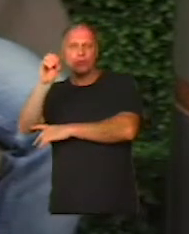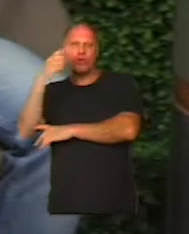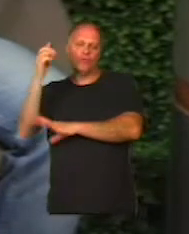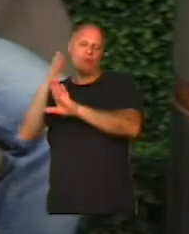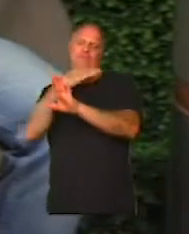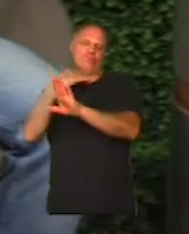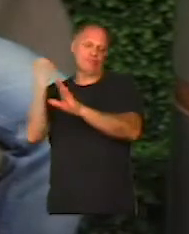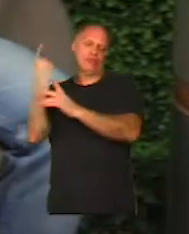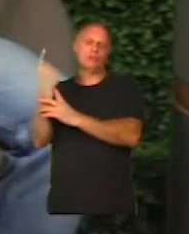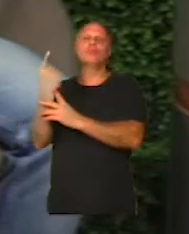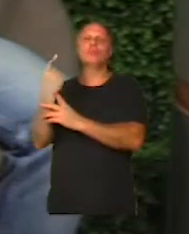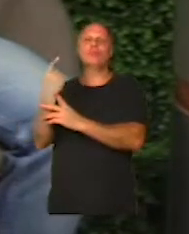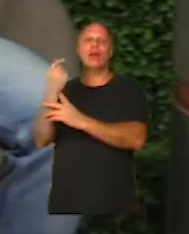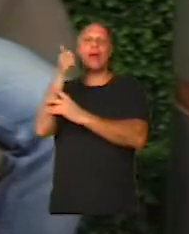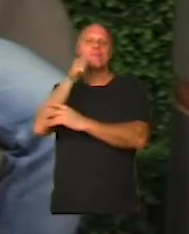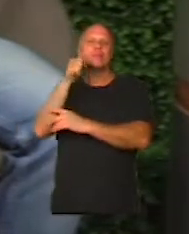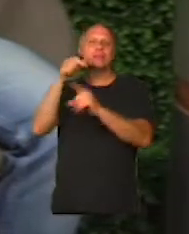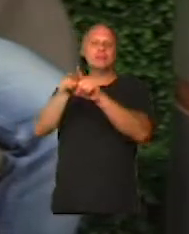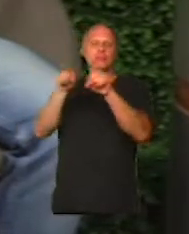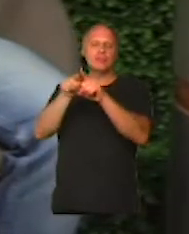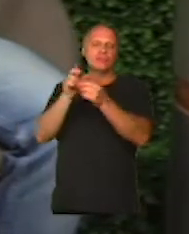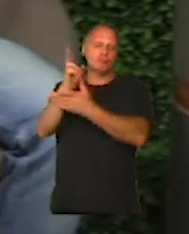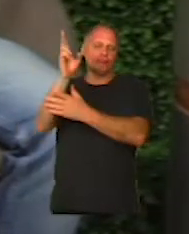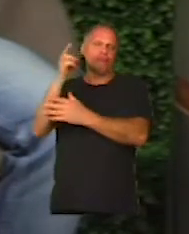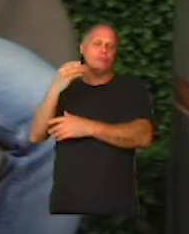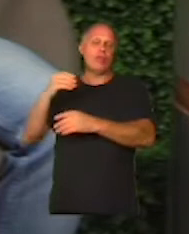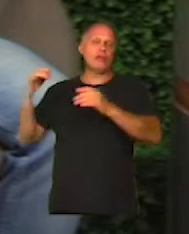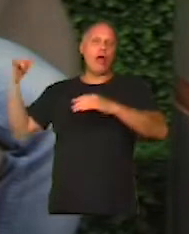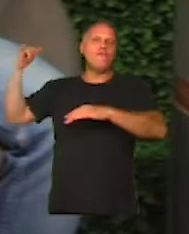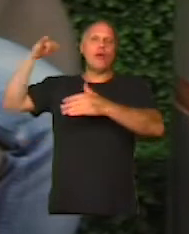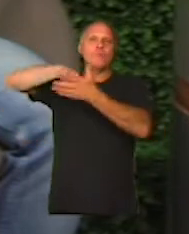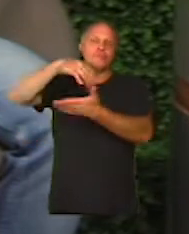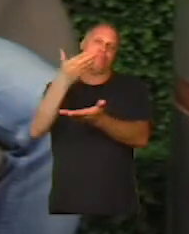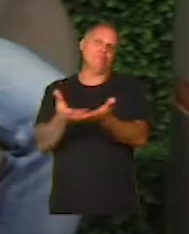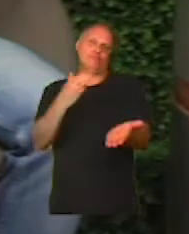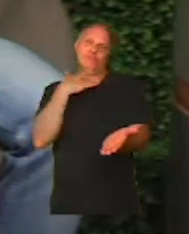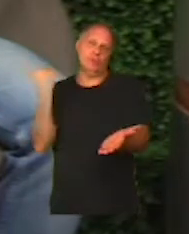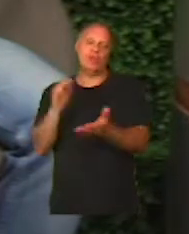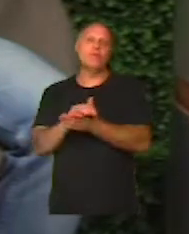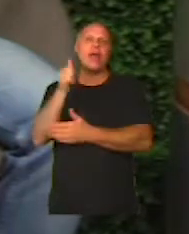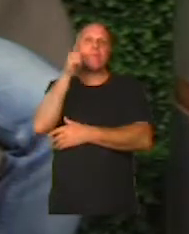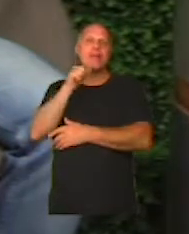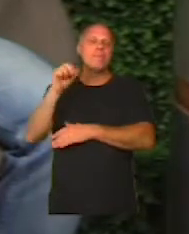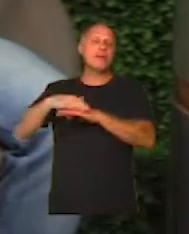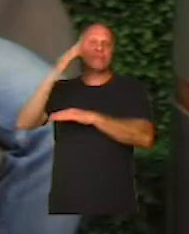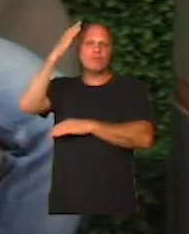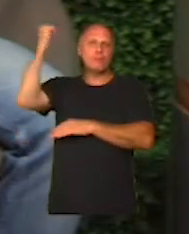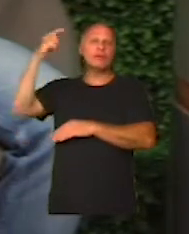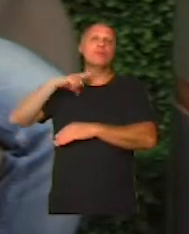faleceu num acidente aéreo. E ela foi uma das maiores atrizes da Argentina, também morreu